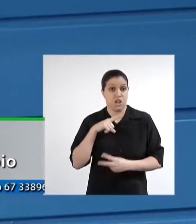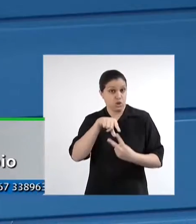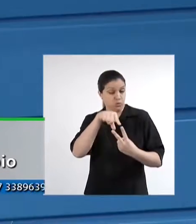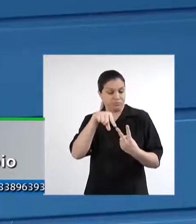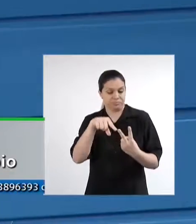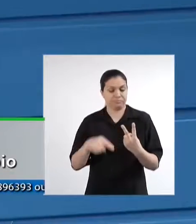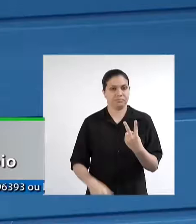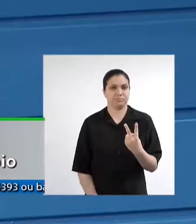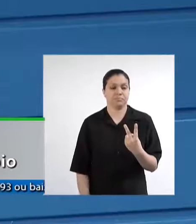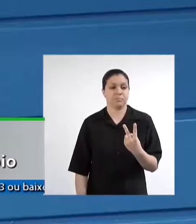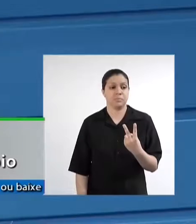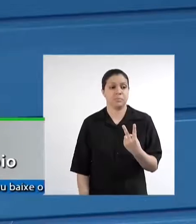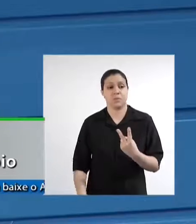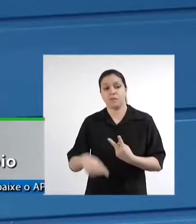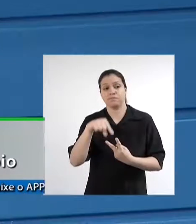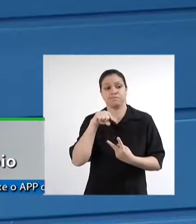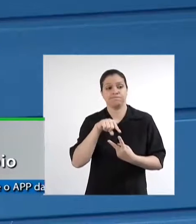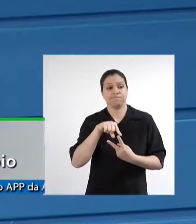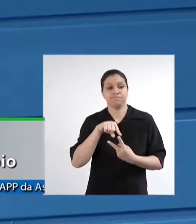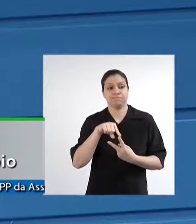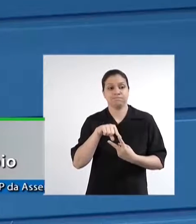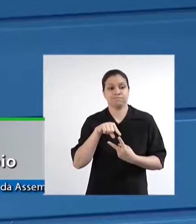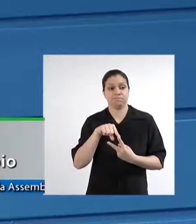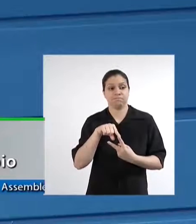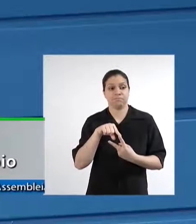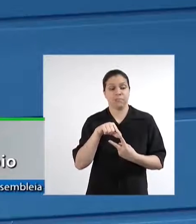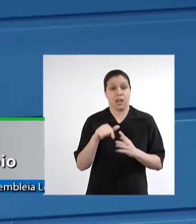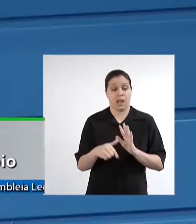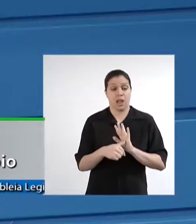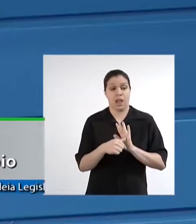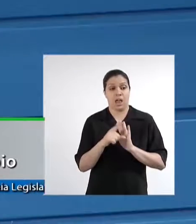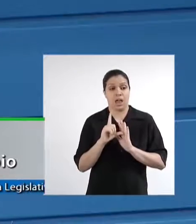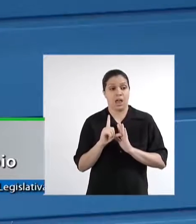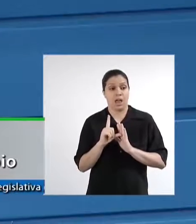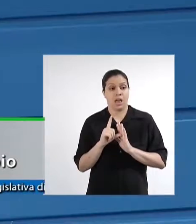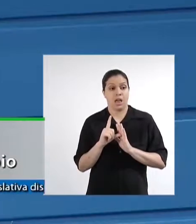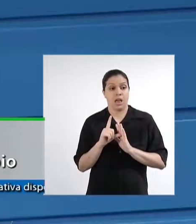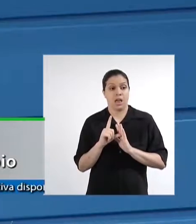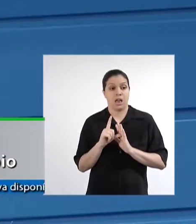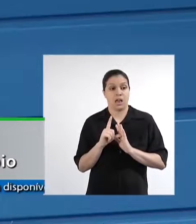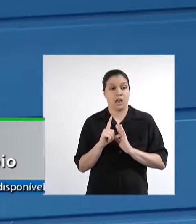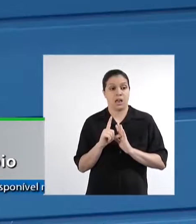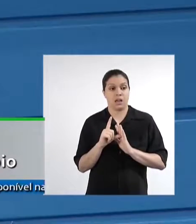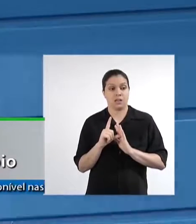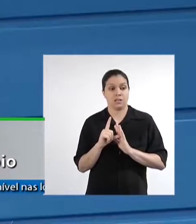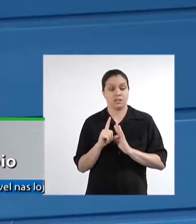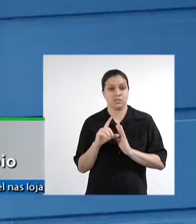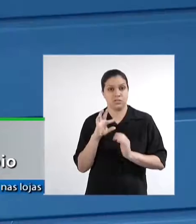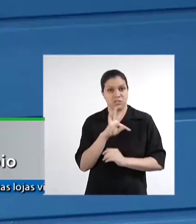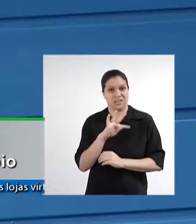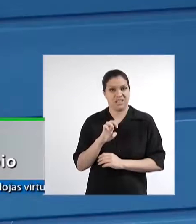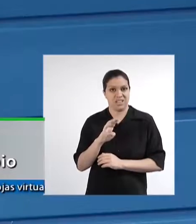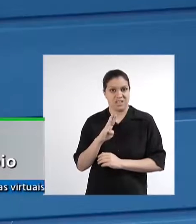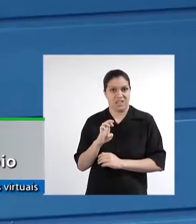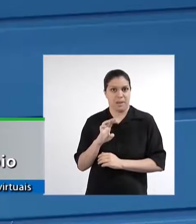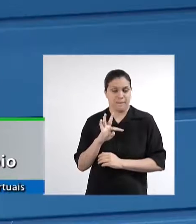momentos. O momento antes dos Tebet e depois dos Tebet.